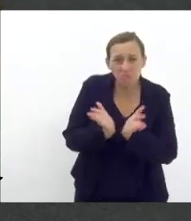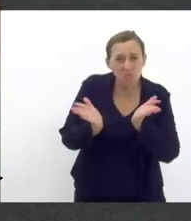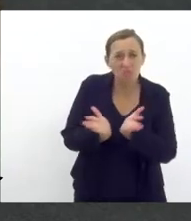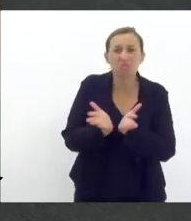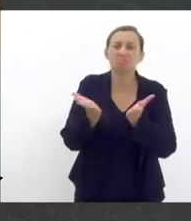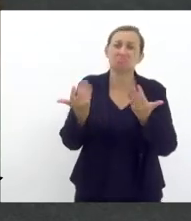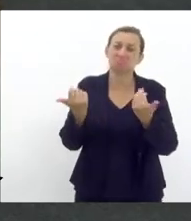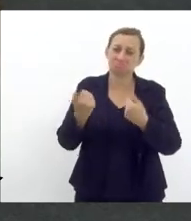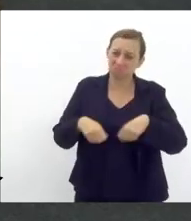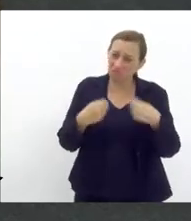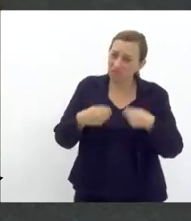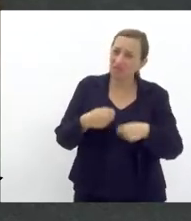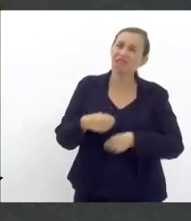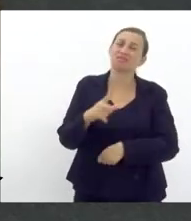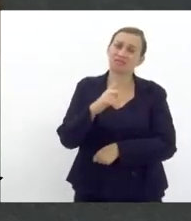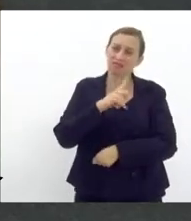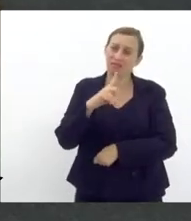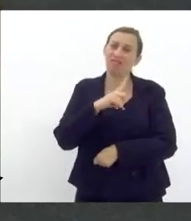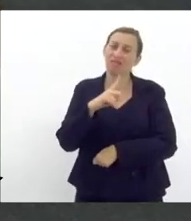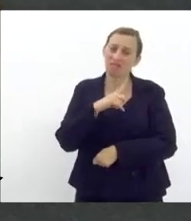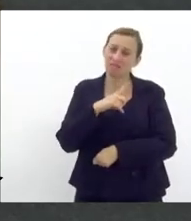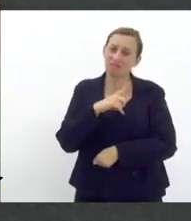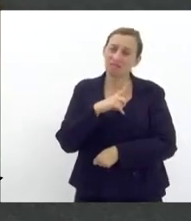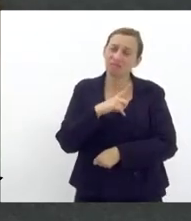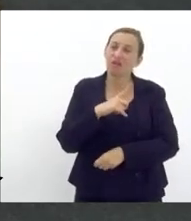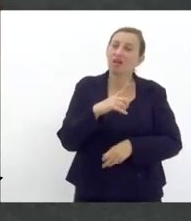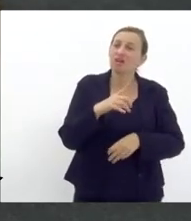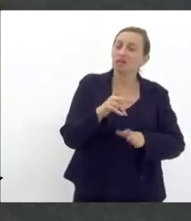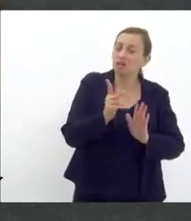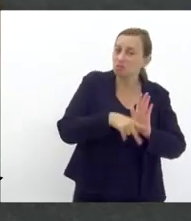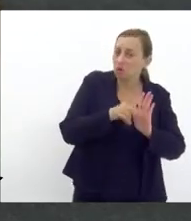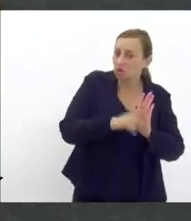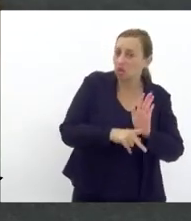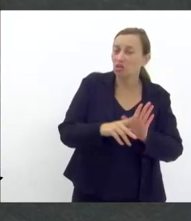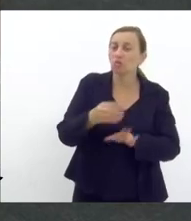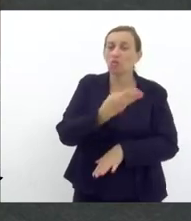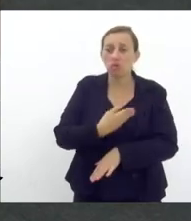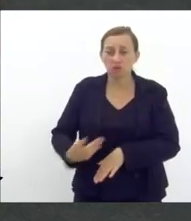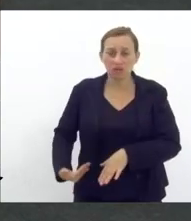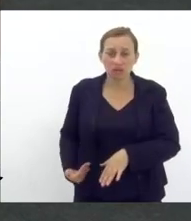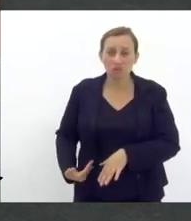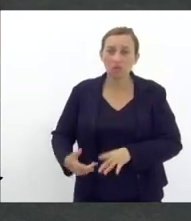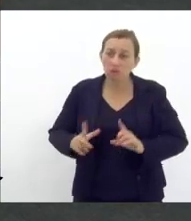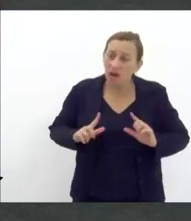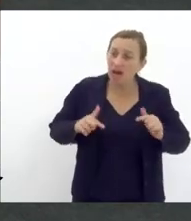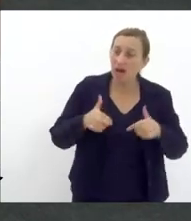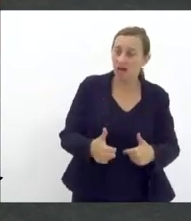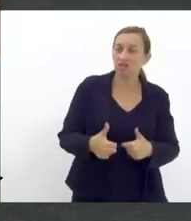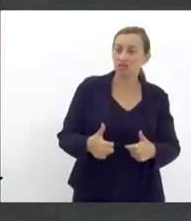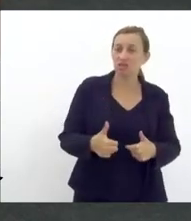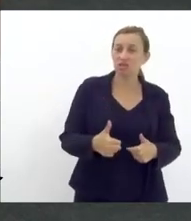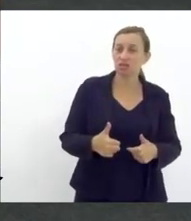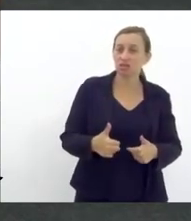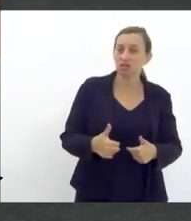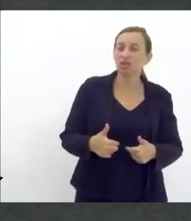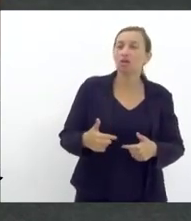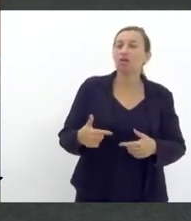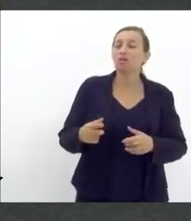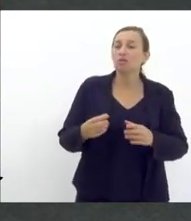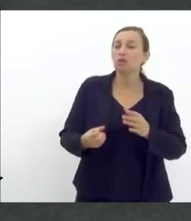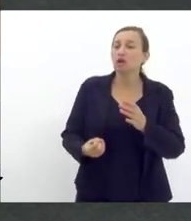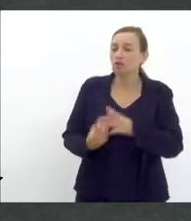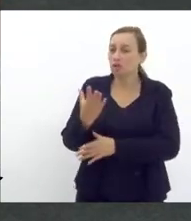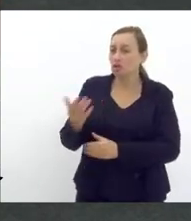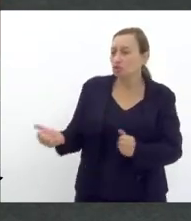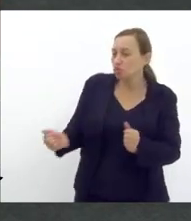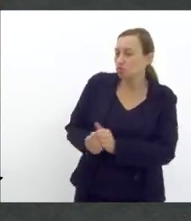carecem por esse projeto que o governador realmente tira do papel e por isso eu fiz junto com a minha